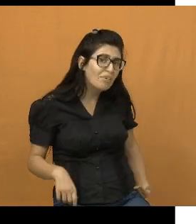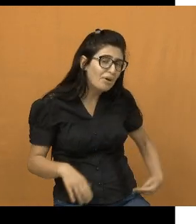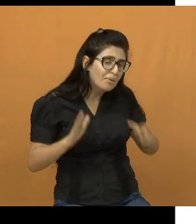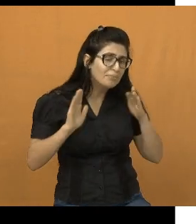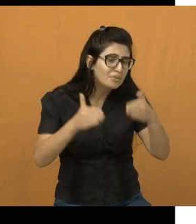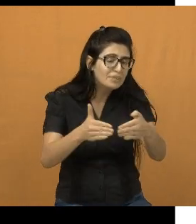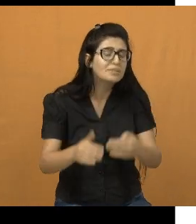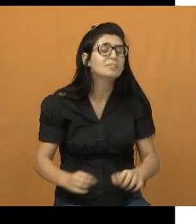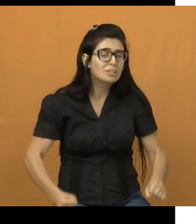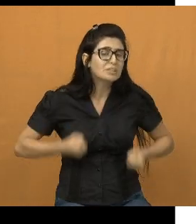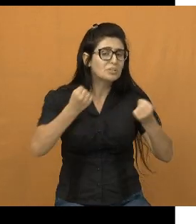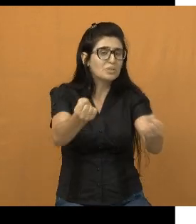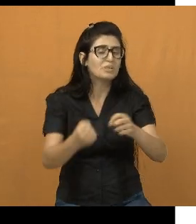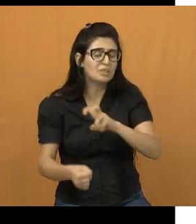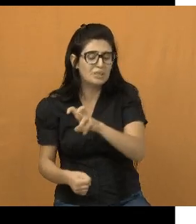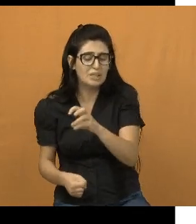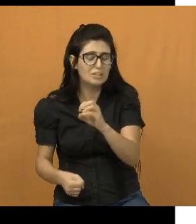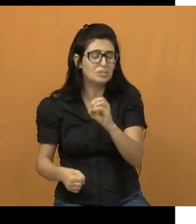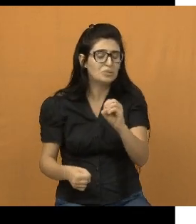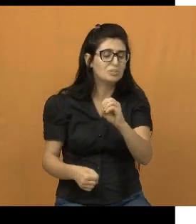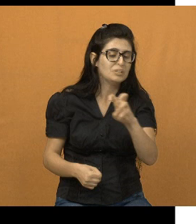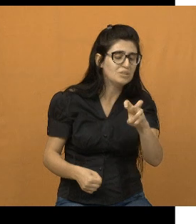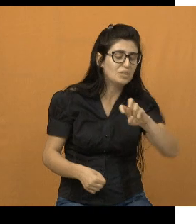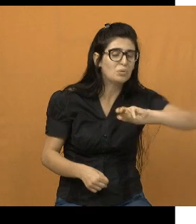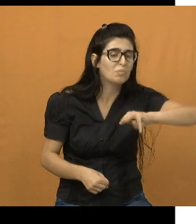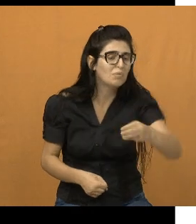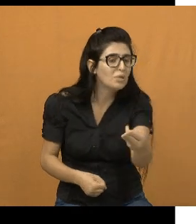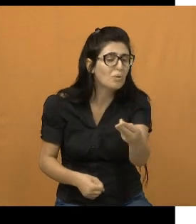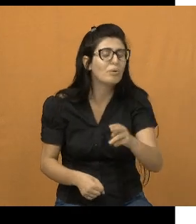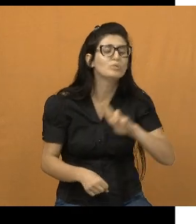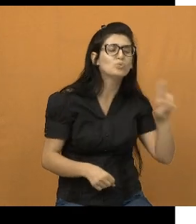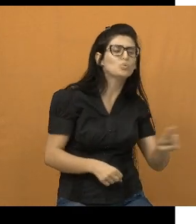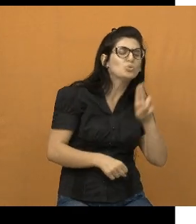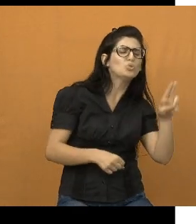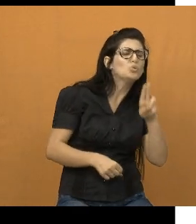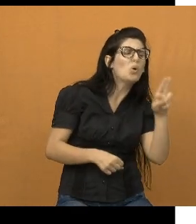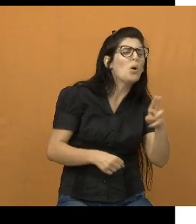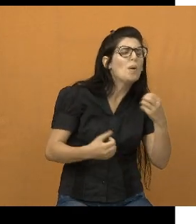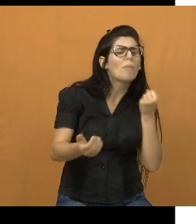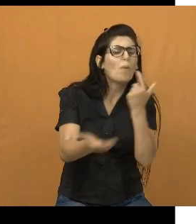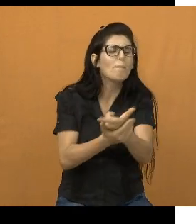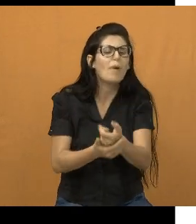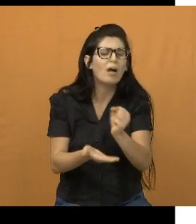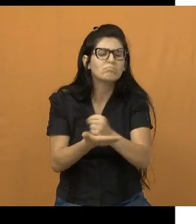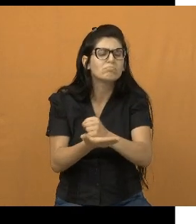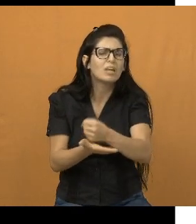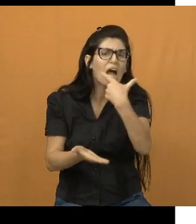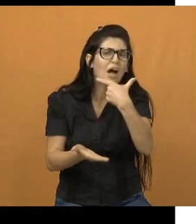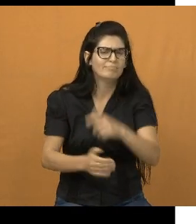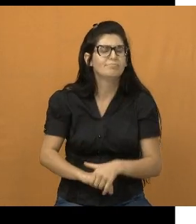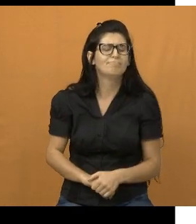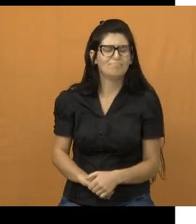505 mil reais esse quadrimestre, que nós utilizamos na compra de medicamentos.